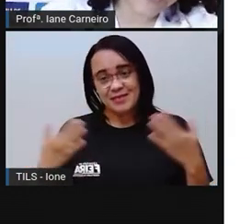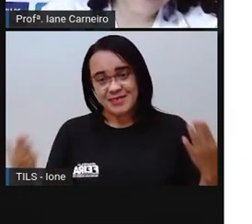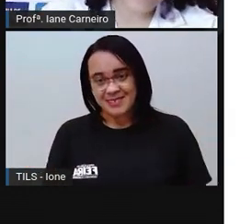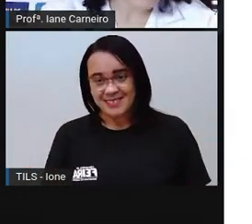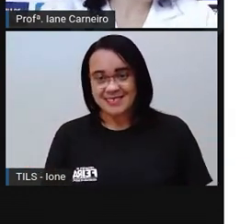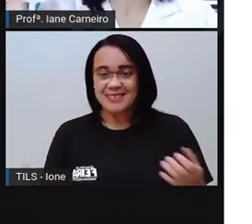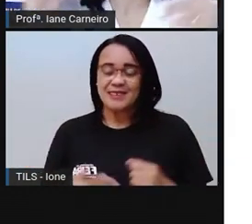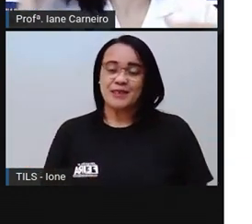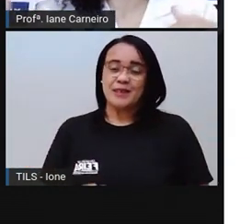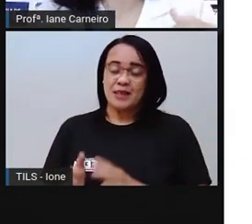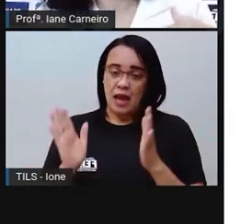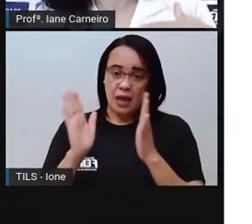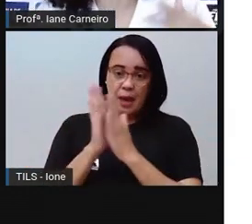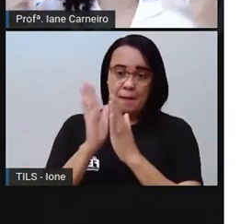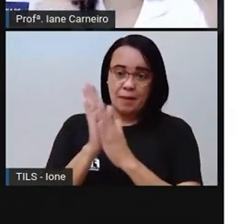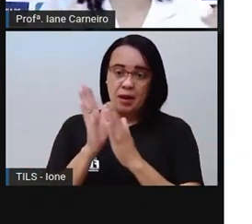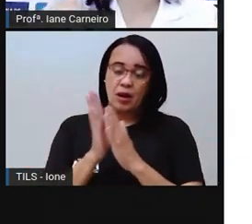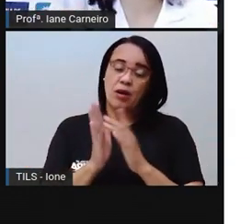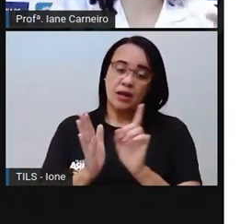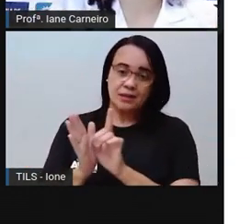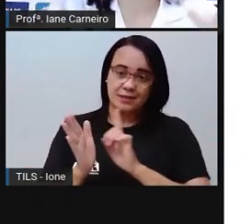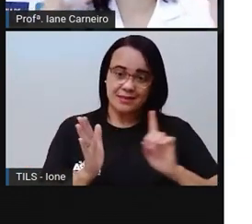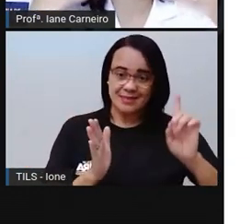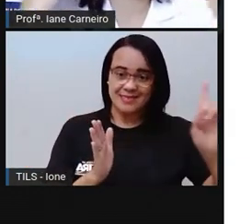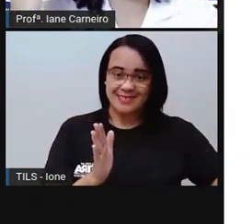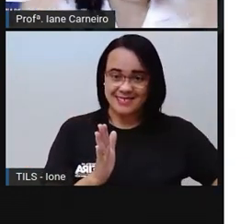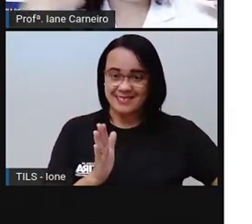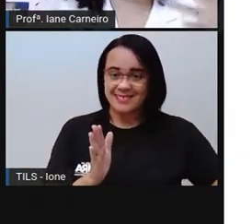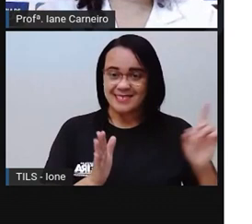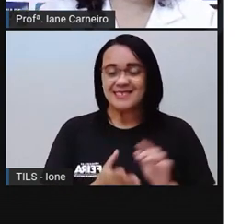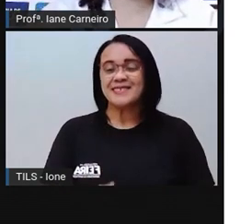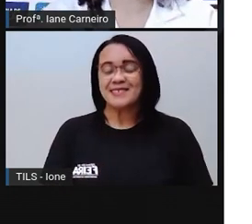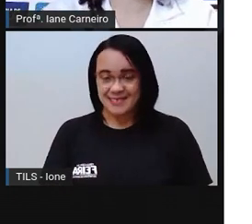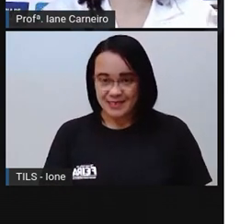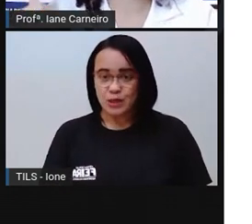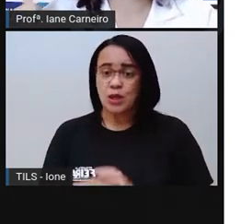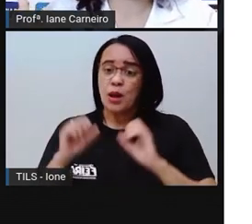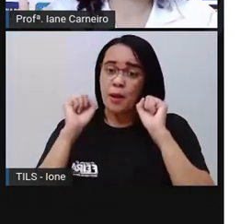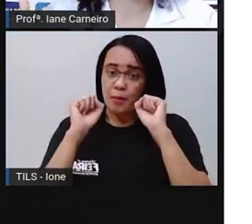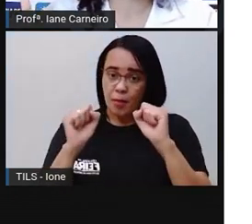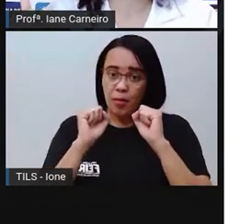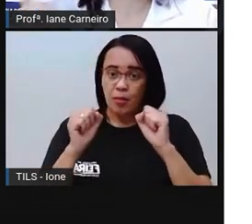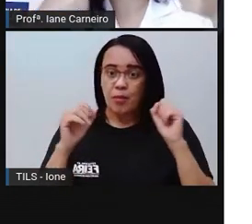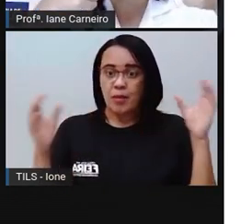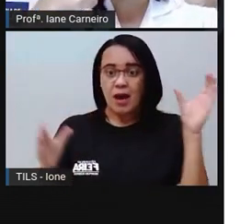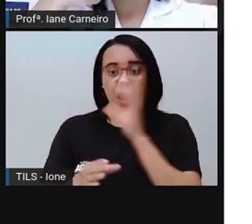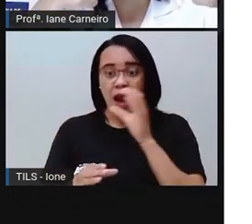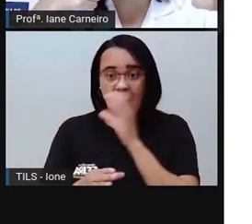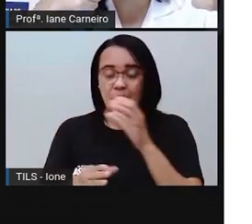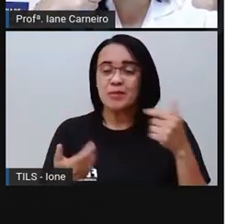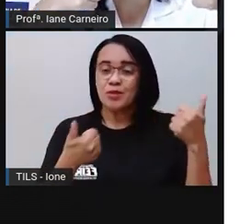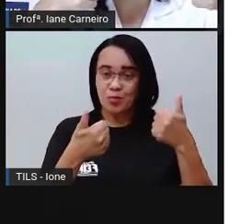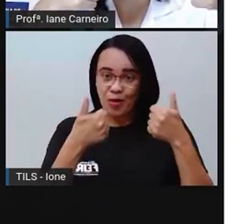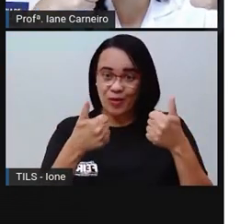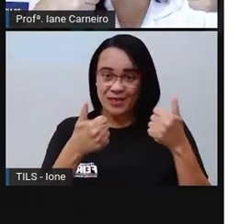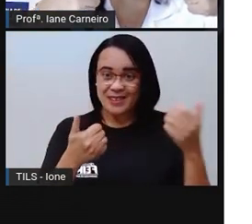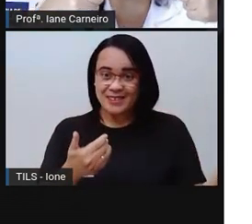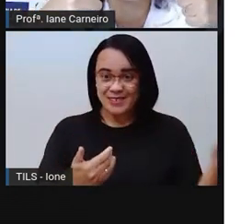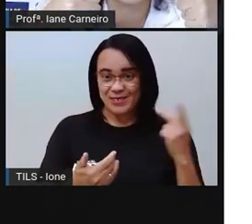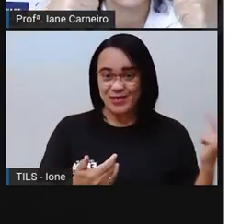mão de quem tocar, né? Ou saiu, como a Paula já falou, você pode fazer bem mais rápido. Bora tentar mais rápido, Ione? Bora?